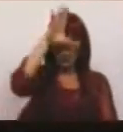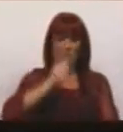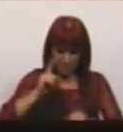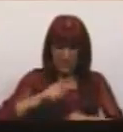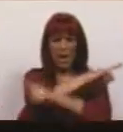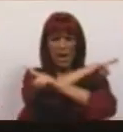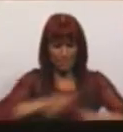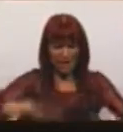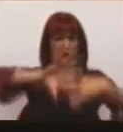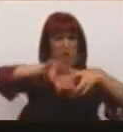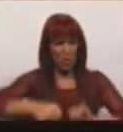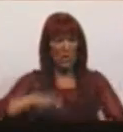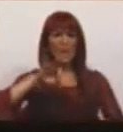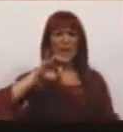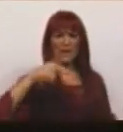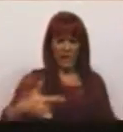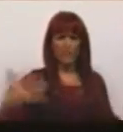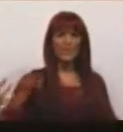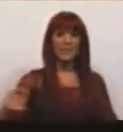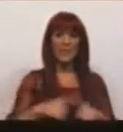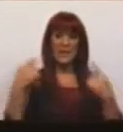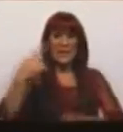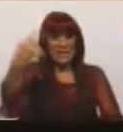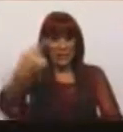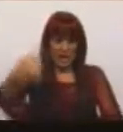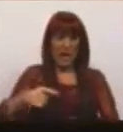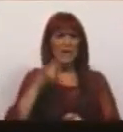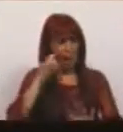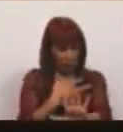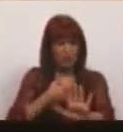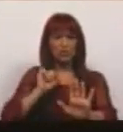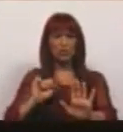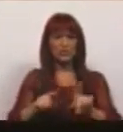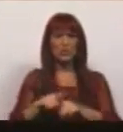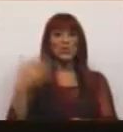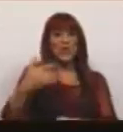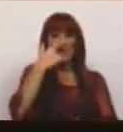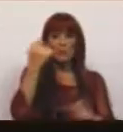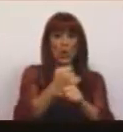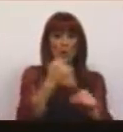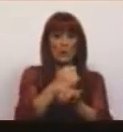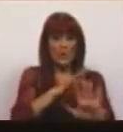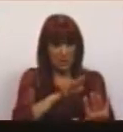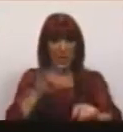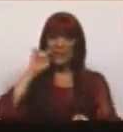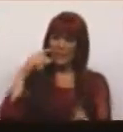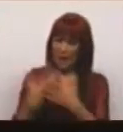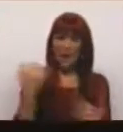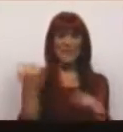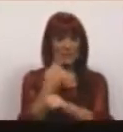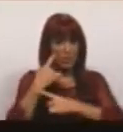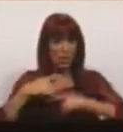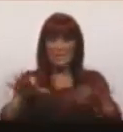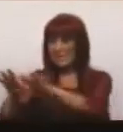deve impedir a destruição da Portugal Telecom e tem o dever de salvaguardar os direitos dos trabalhadores, de garantir o serviço